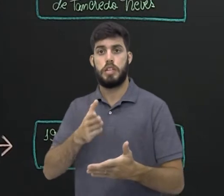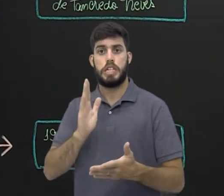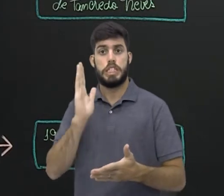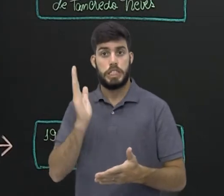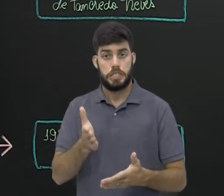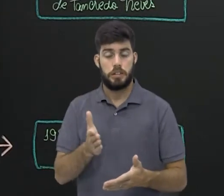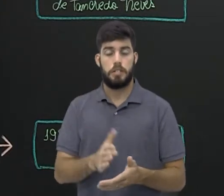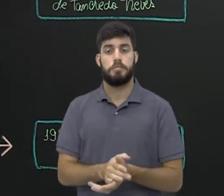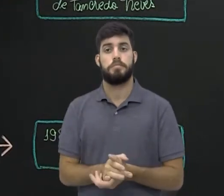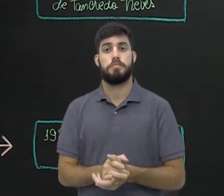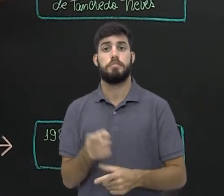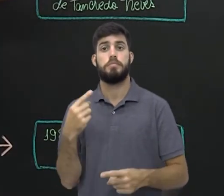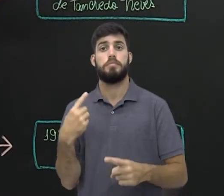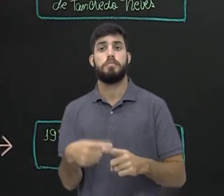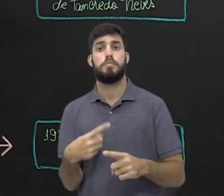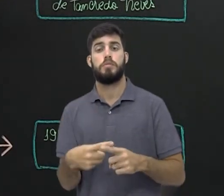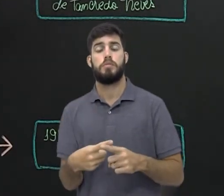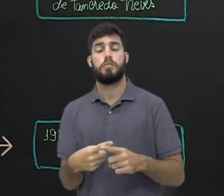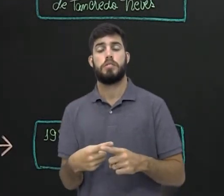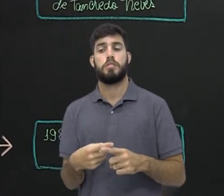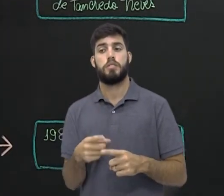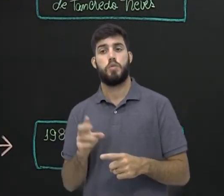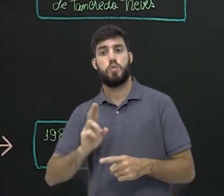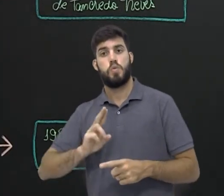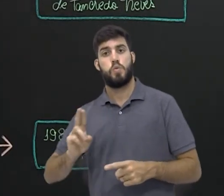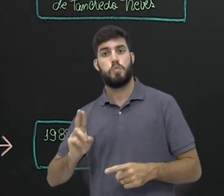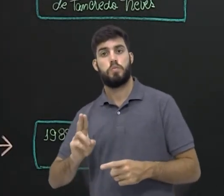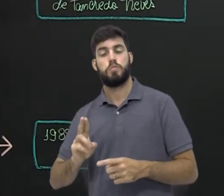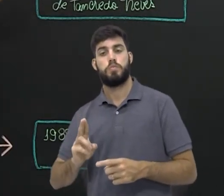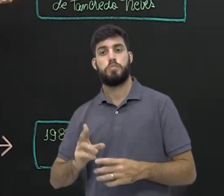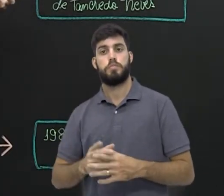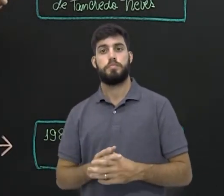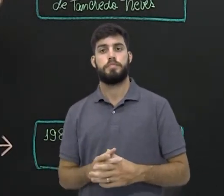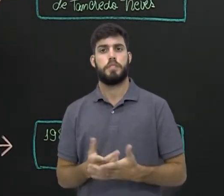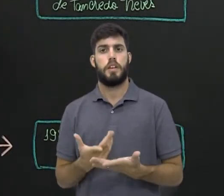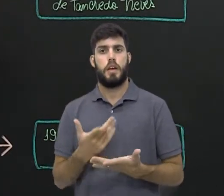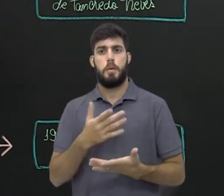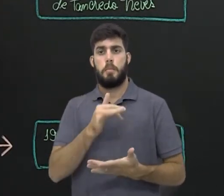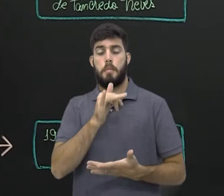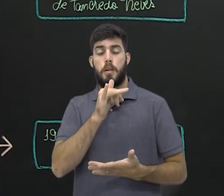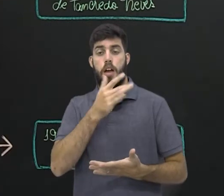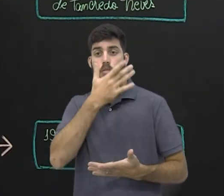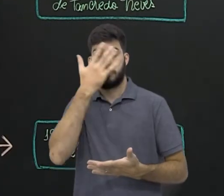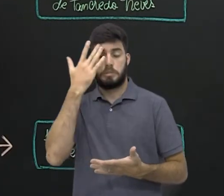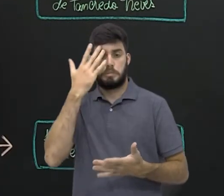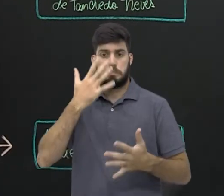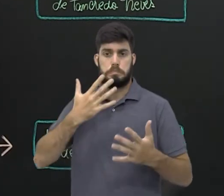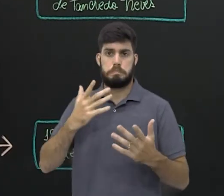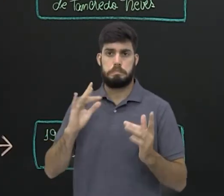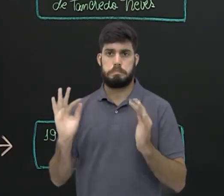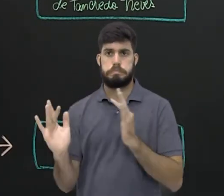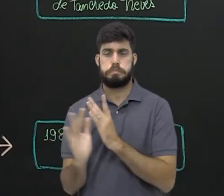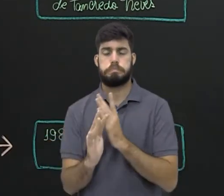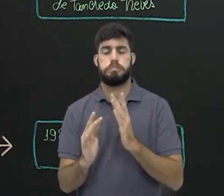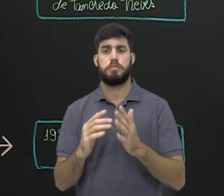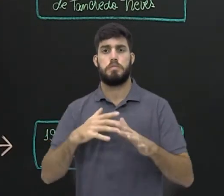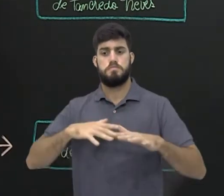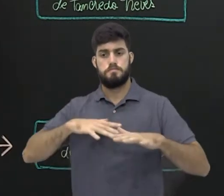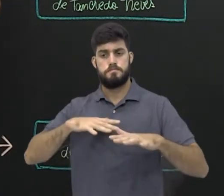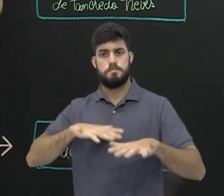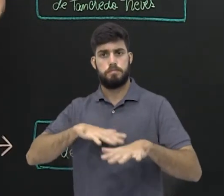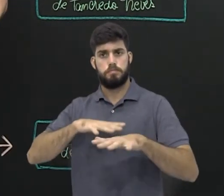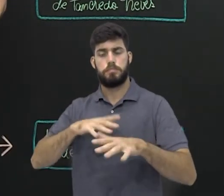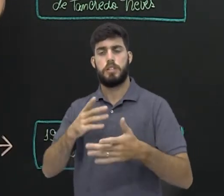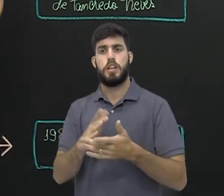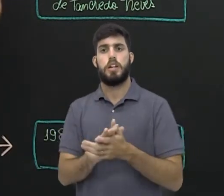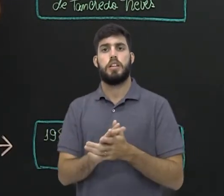já. Por isso esse nome. Foi uma campanha de grande mobilização nacional, foi a maior mobilização desde